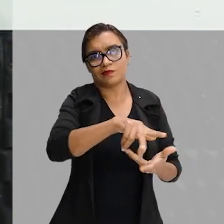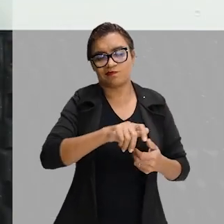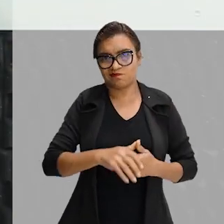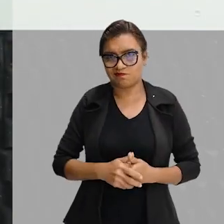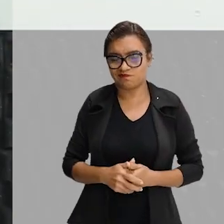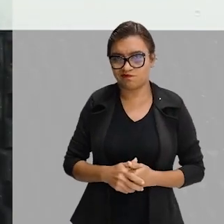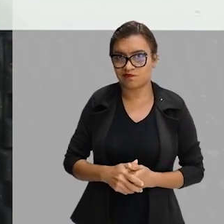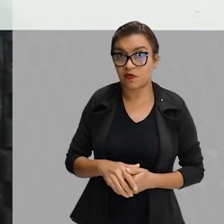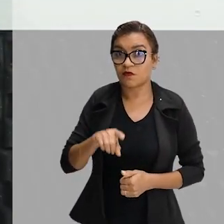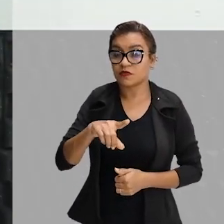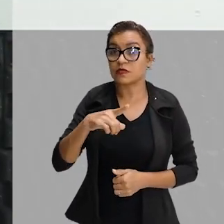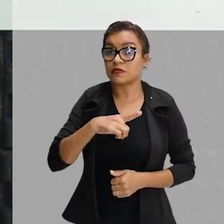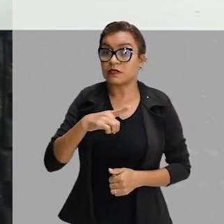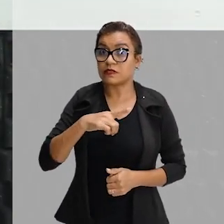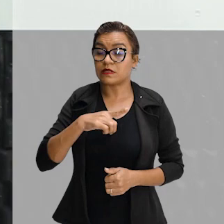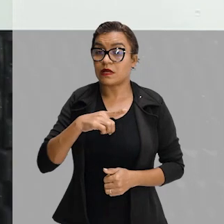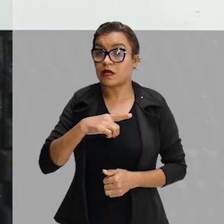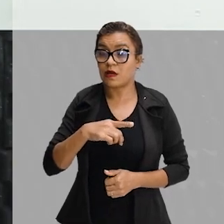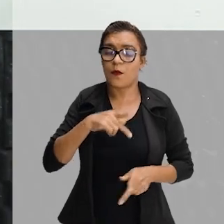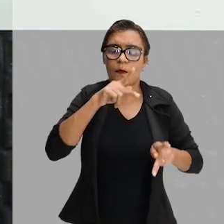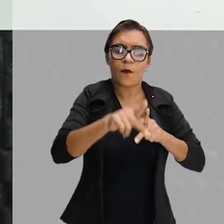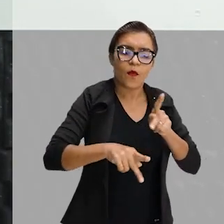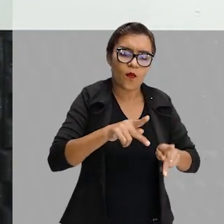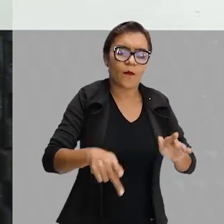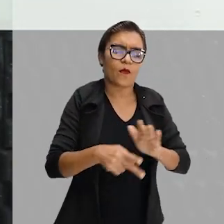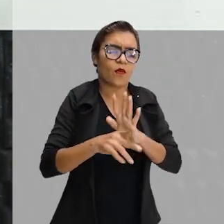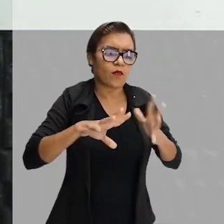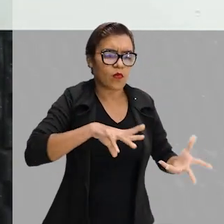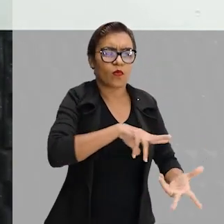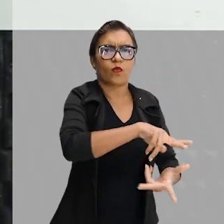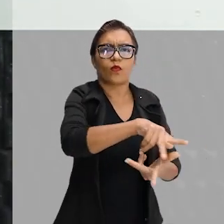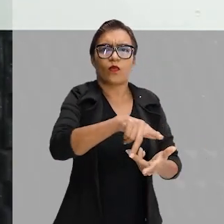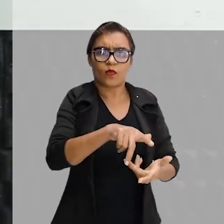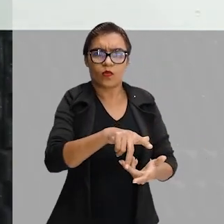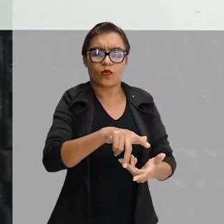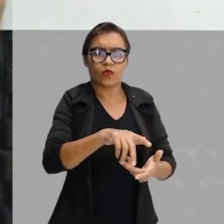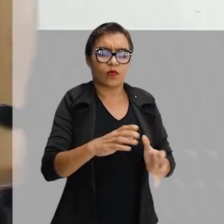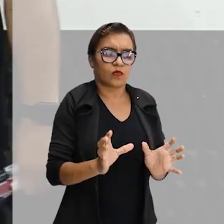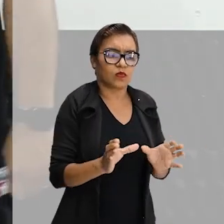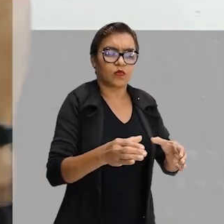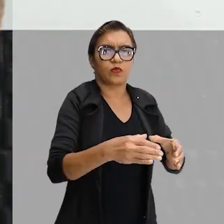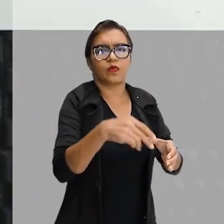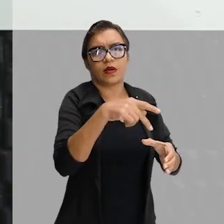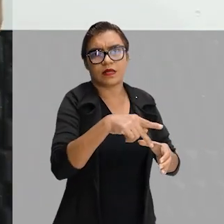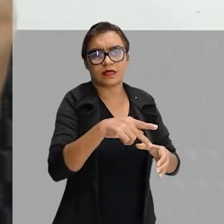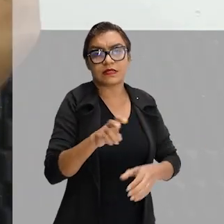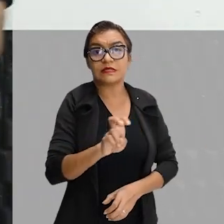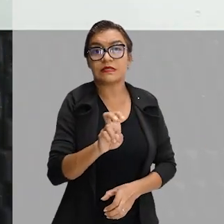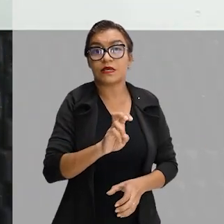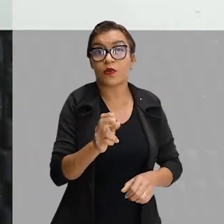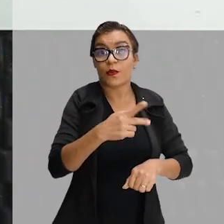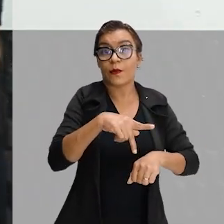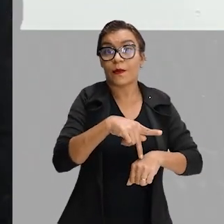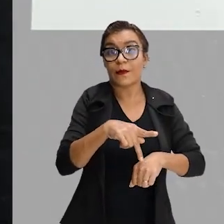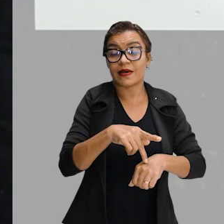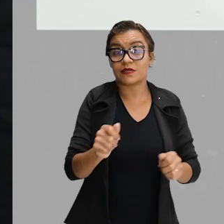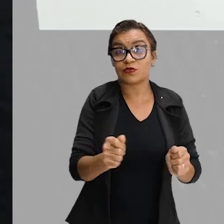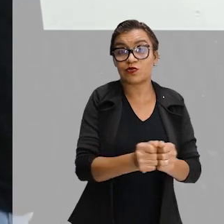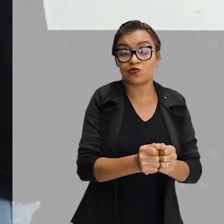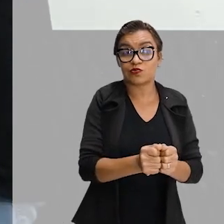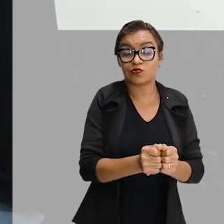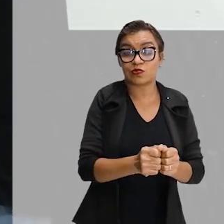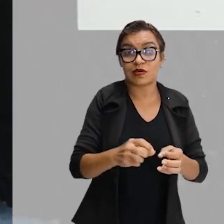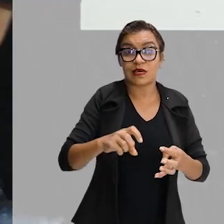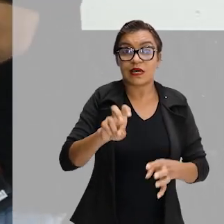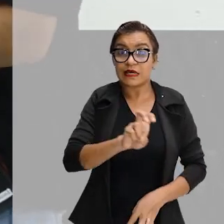você tinha boa parte da população mundial concentrada nessas 5 nações. E o detalhe, são 5